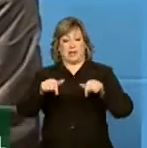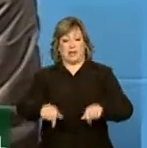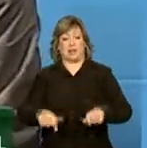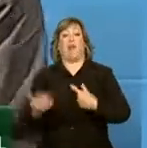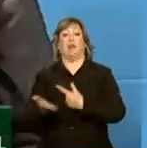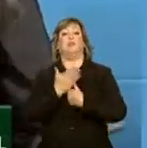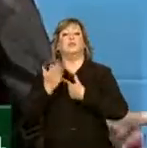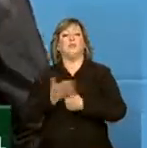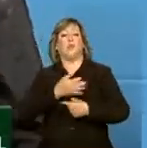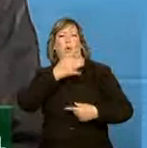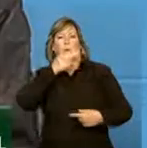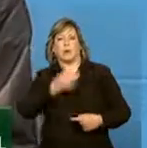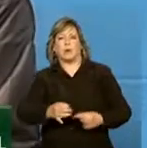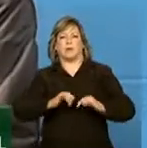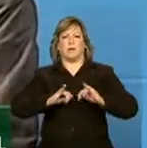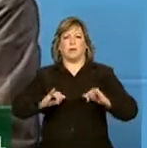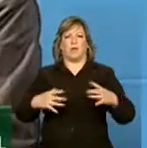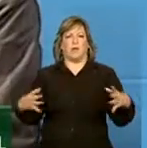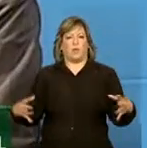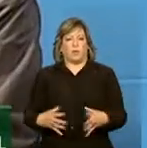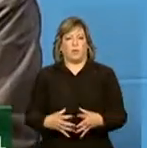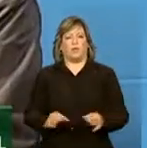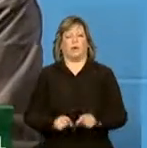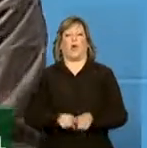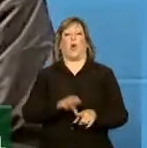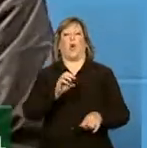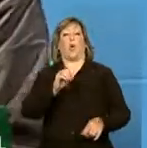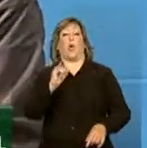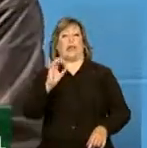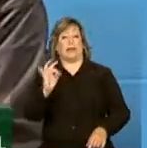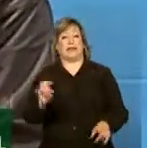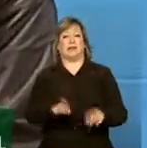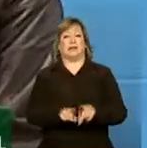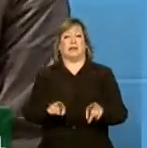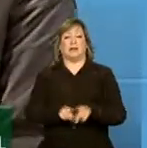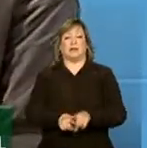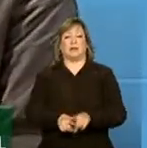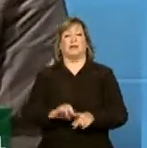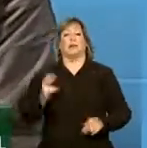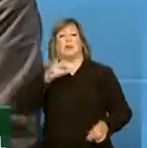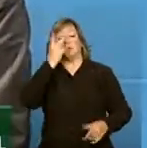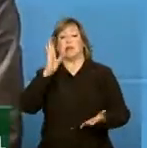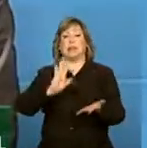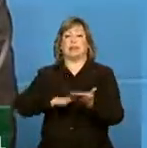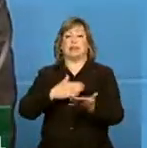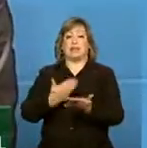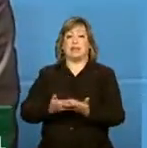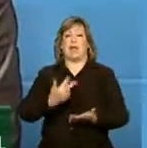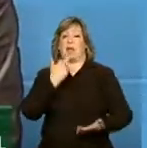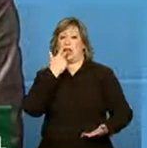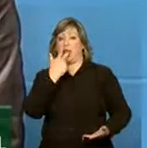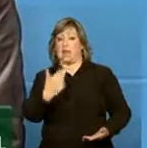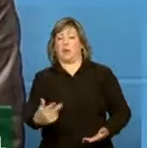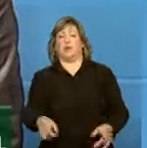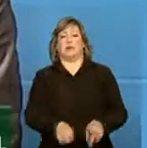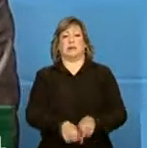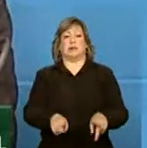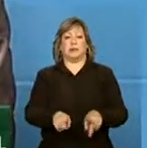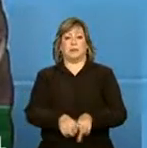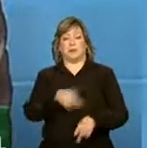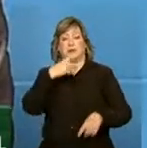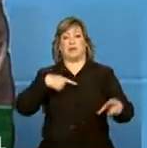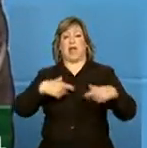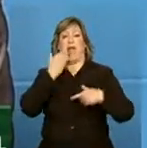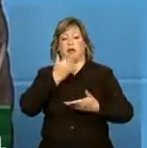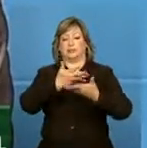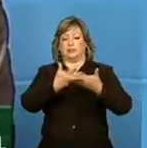tornaram isso possível, os trabalhadores dos ministérios, da OIT, mas também os intérpretes, o pessoal do hotel, os trabalhadores do